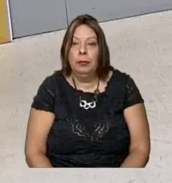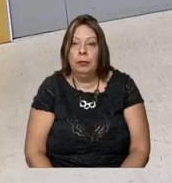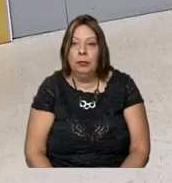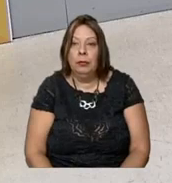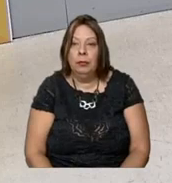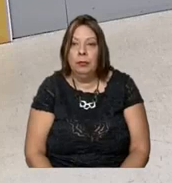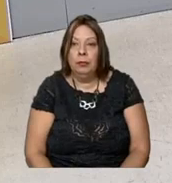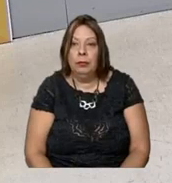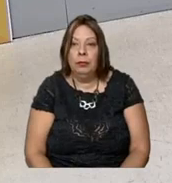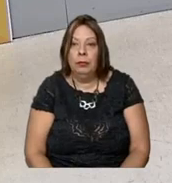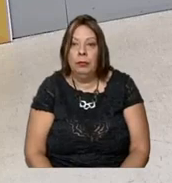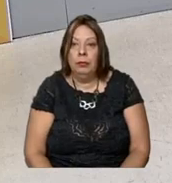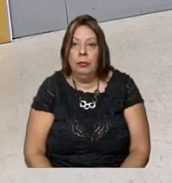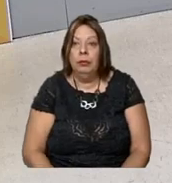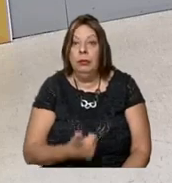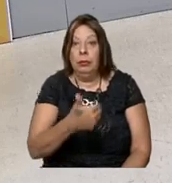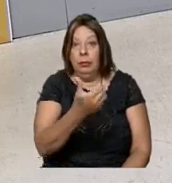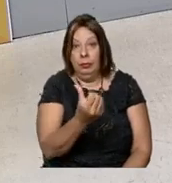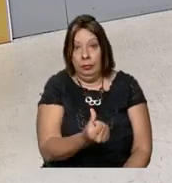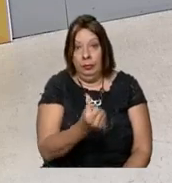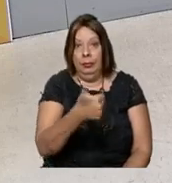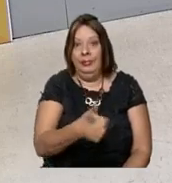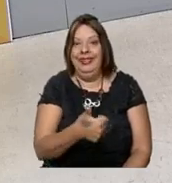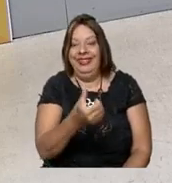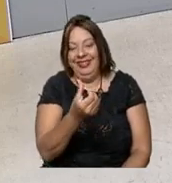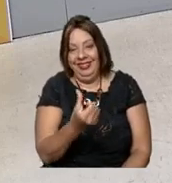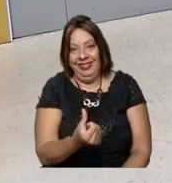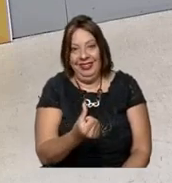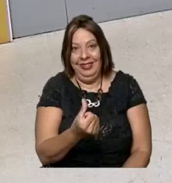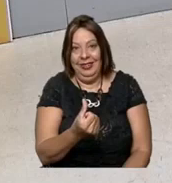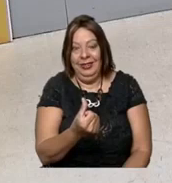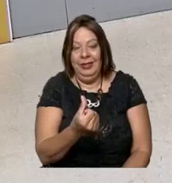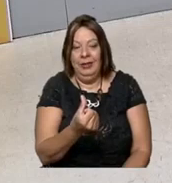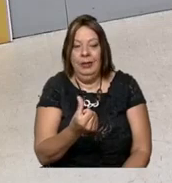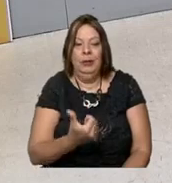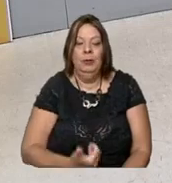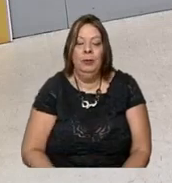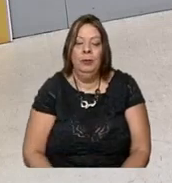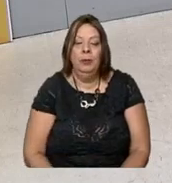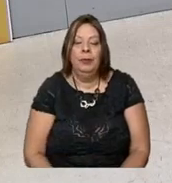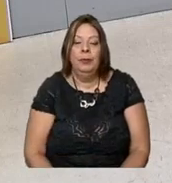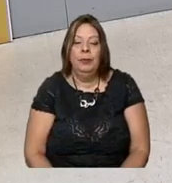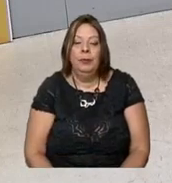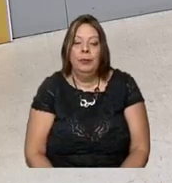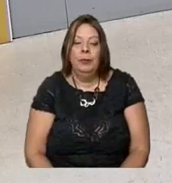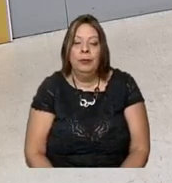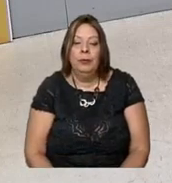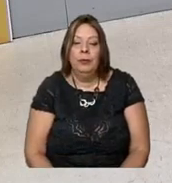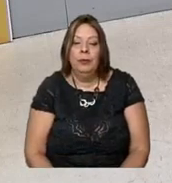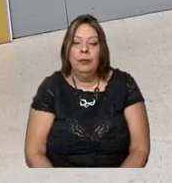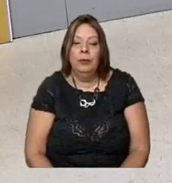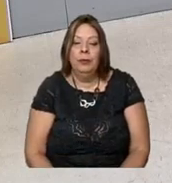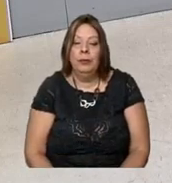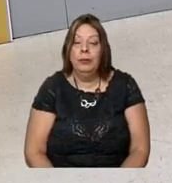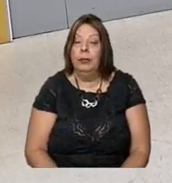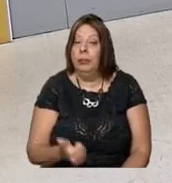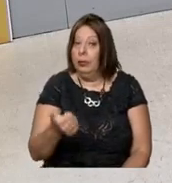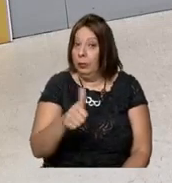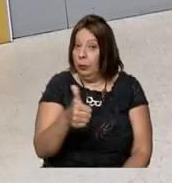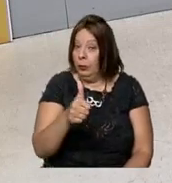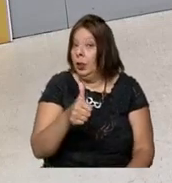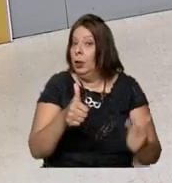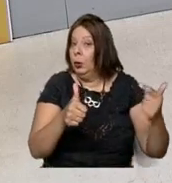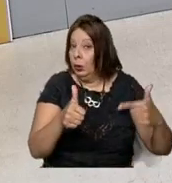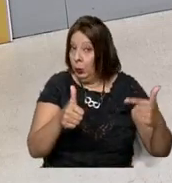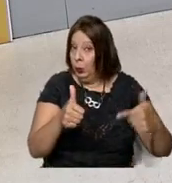17 subindo e 16 agora, sorteado 16, 16, é o nosso segundo prêmio,